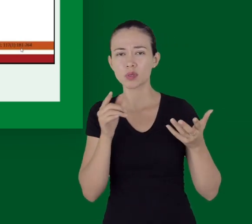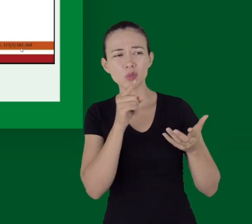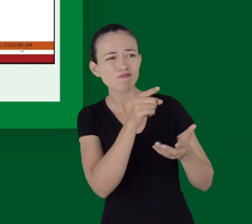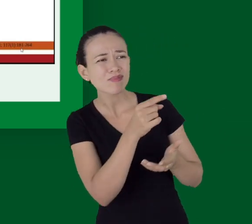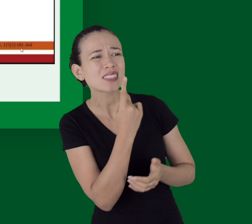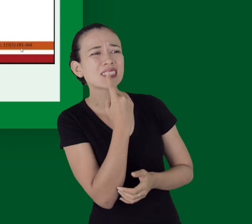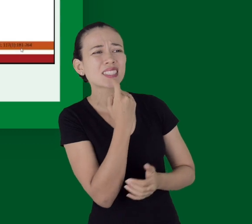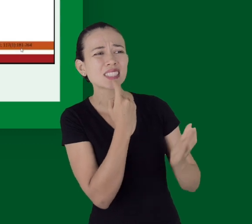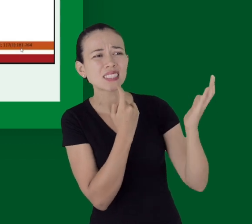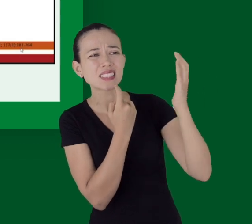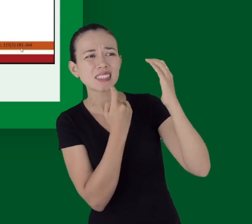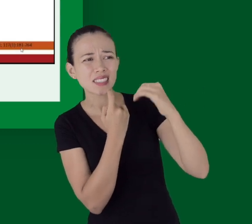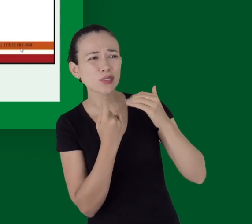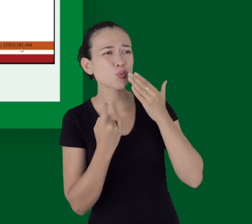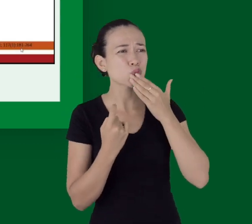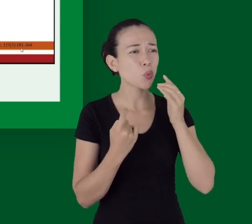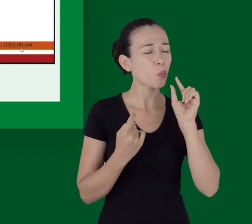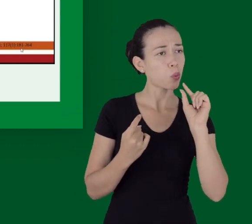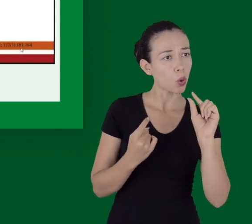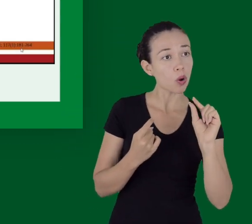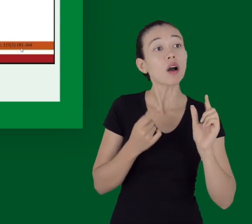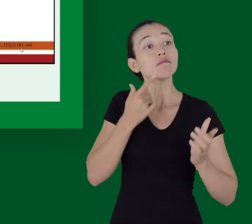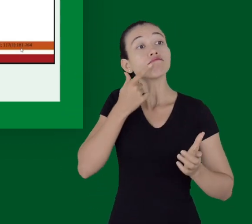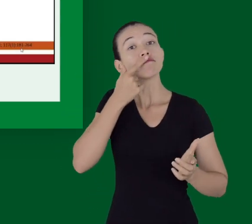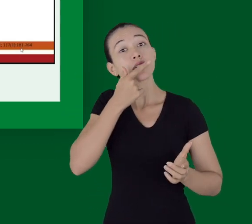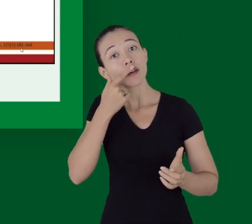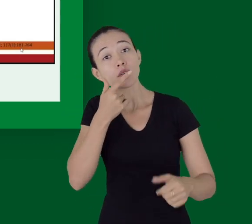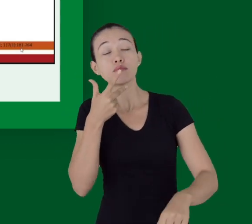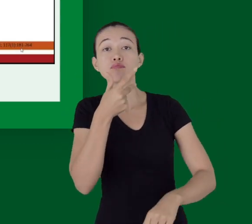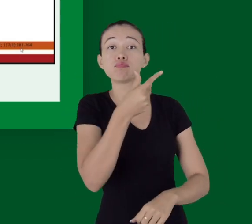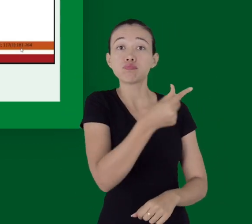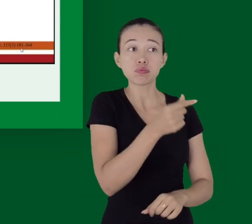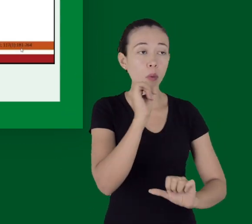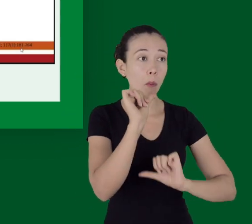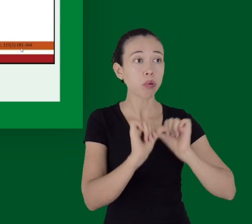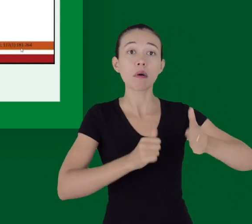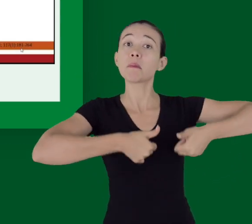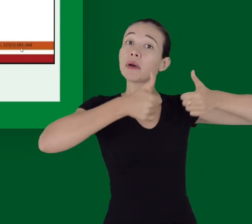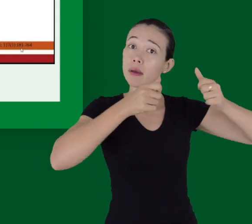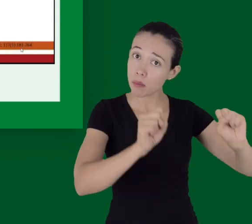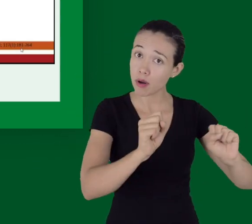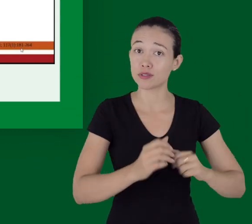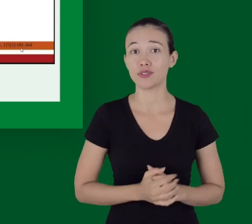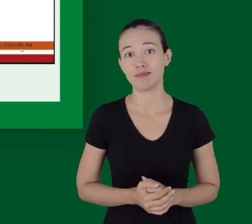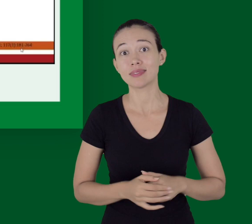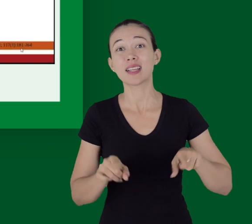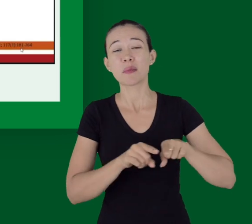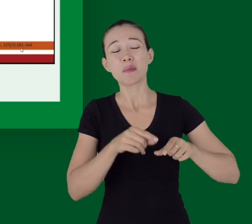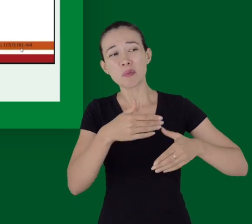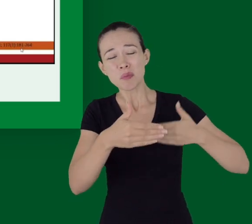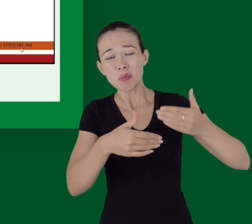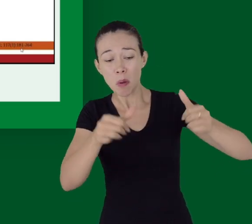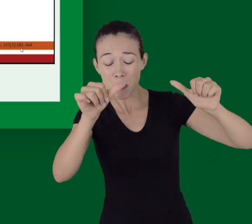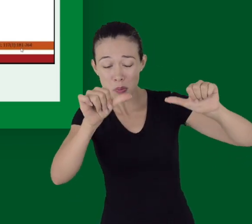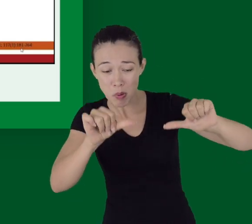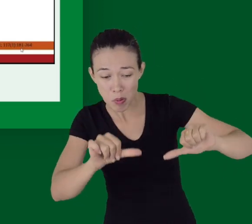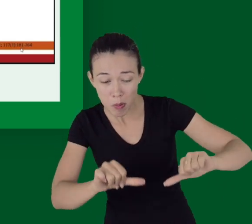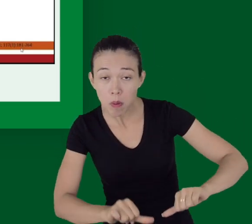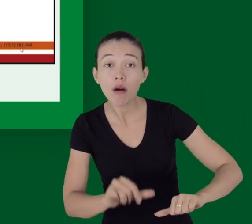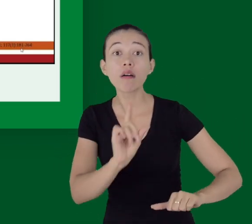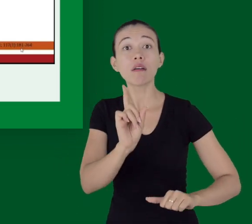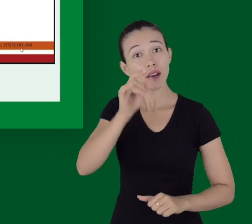pode ser tão reversível que o paciente pode melhorar completamente. E, além disso, evitar alguma evolução desfavorável,